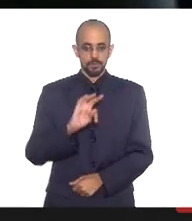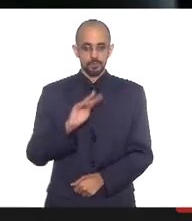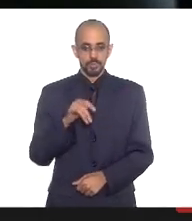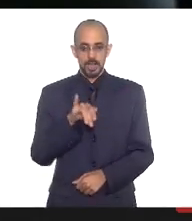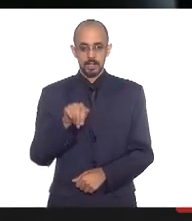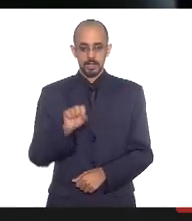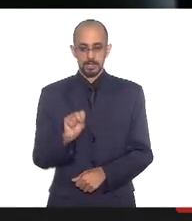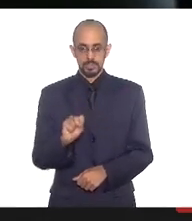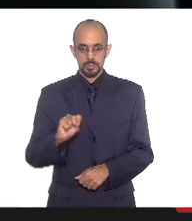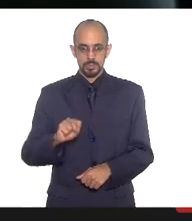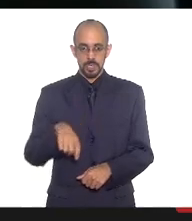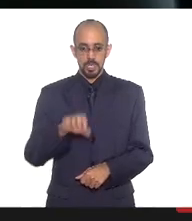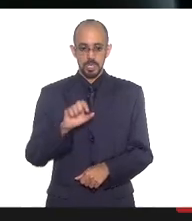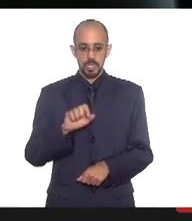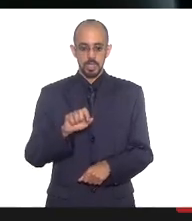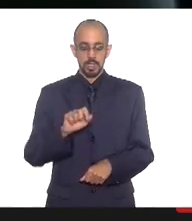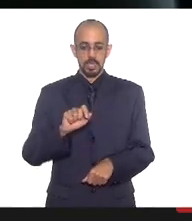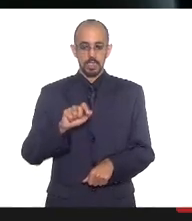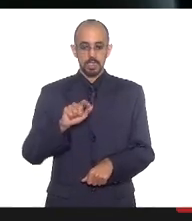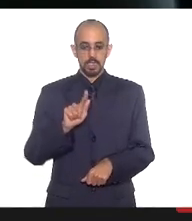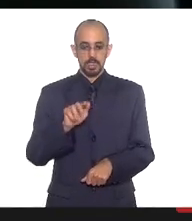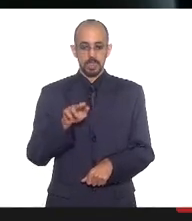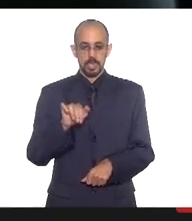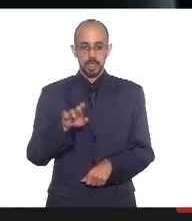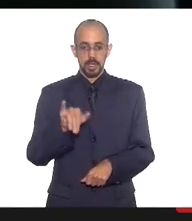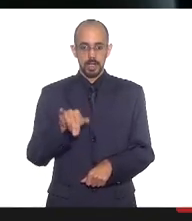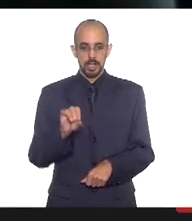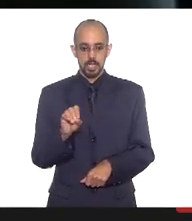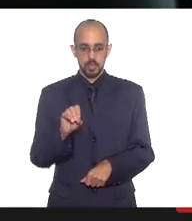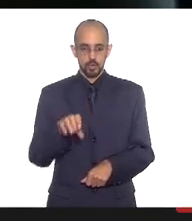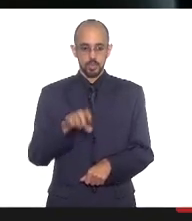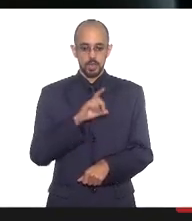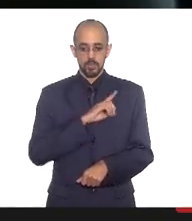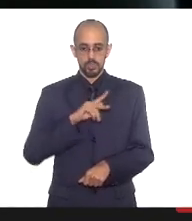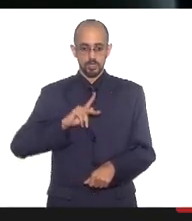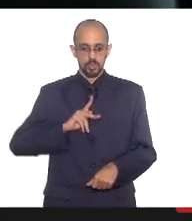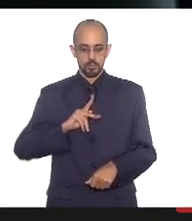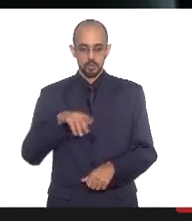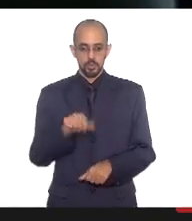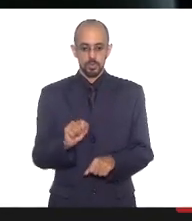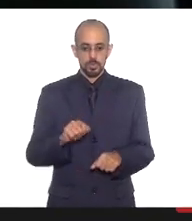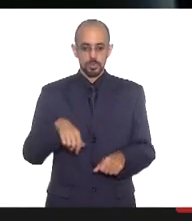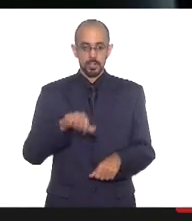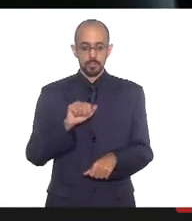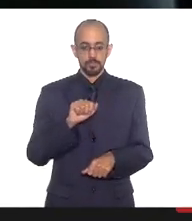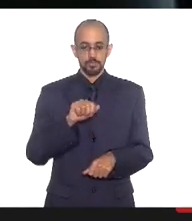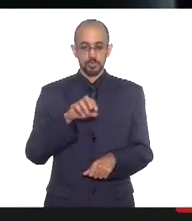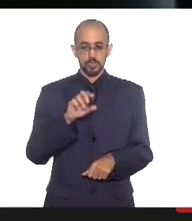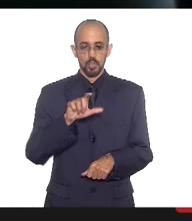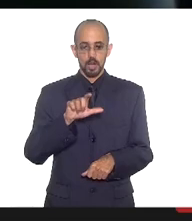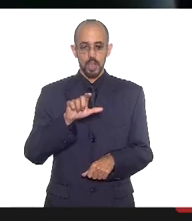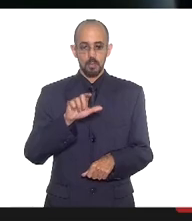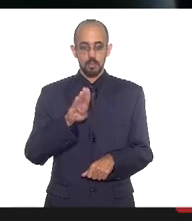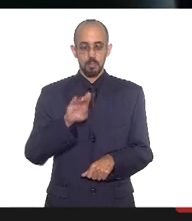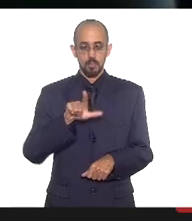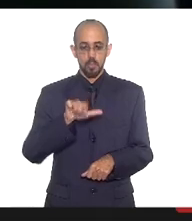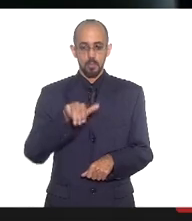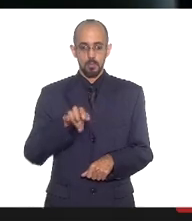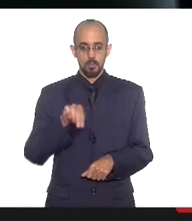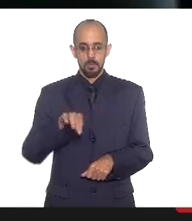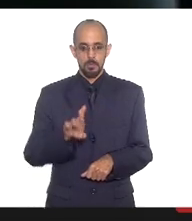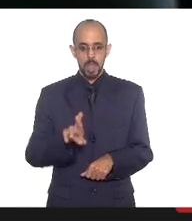Taísa Guerreiro da Defensoria Pública dragunara Azevedo da abrasco é